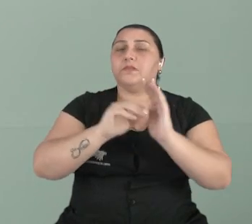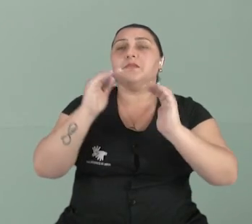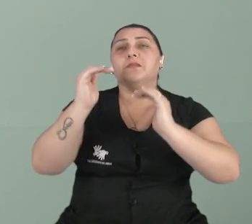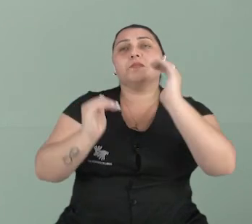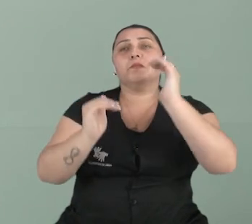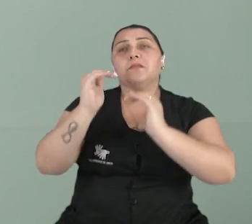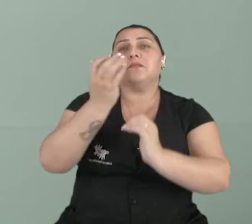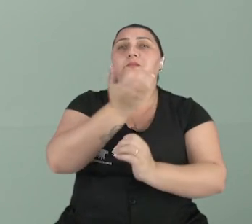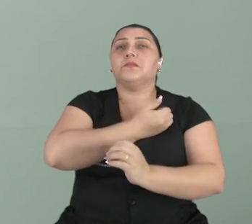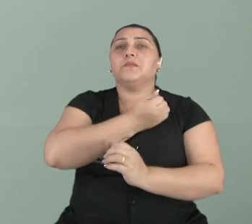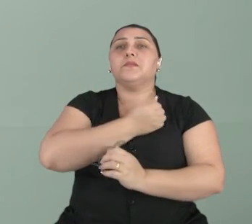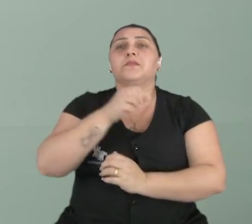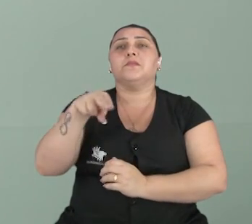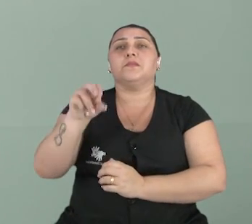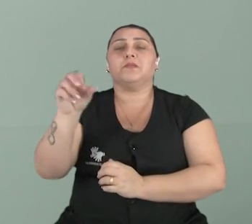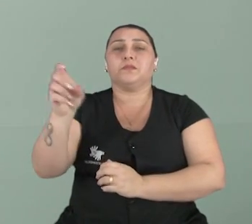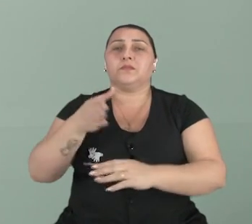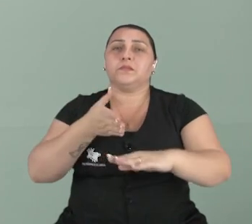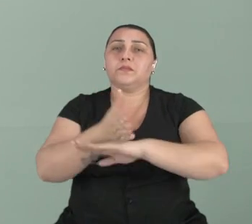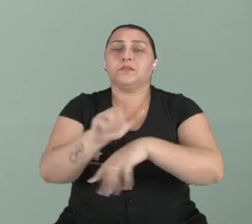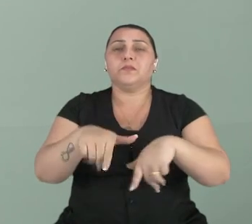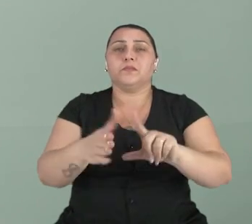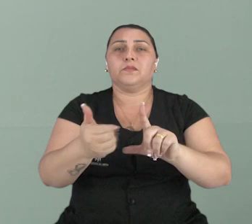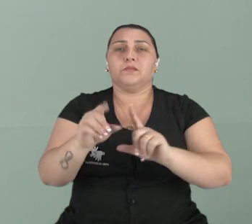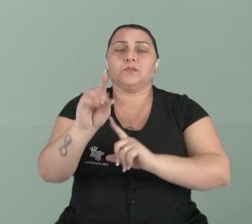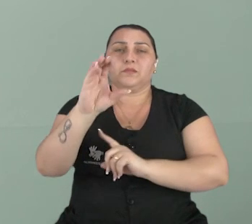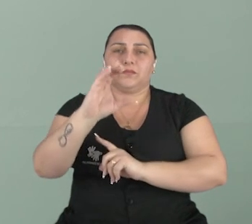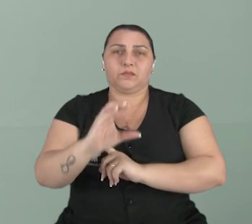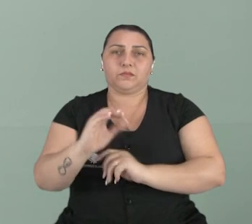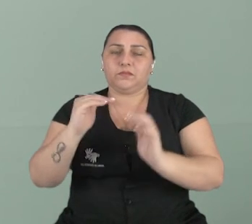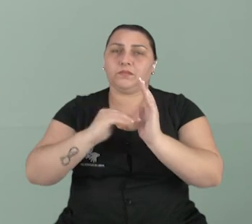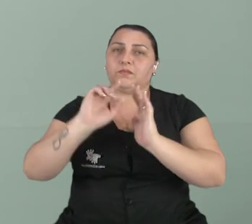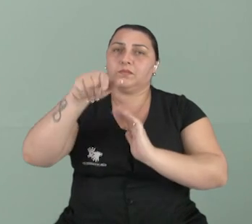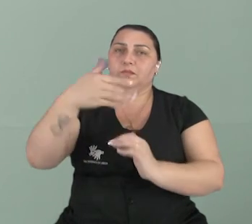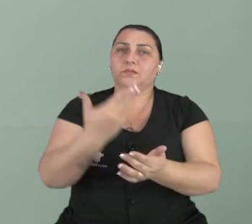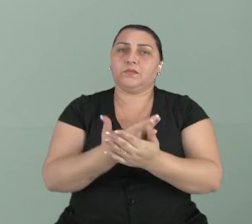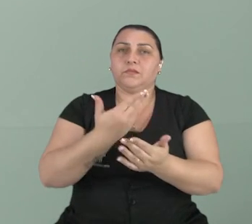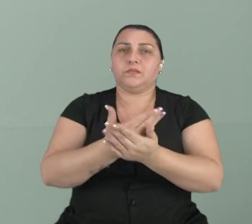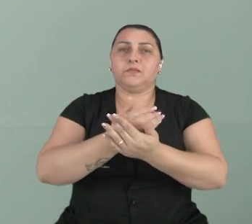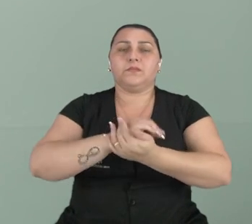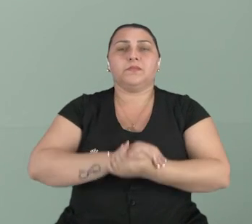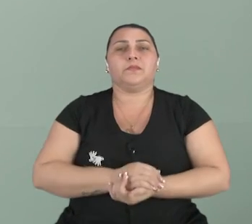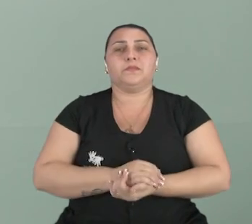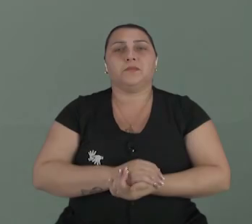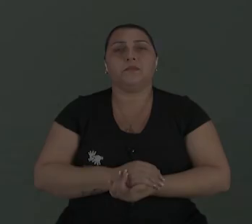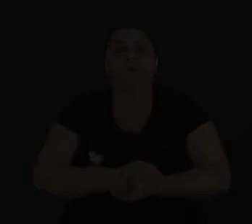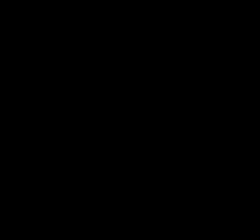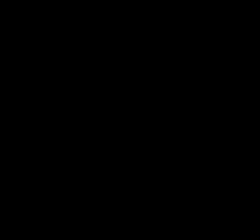balanceamento com o número de NOx. Acessem a plataforma Eduque e até a nossa próxima aula.